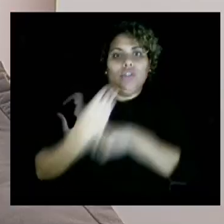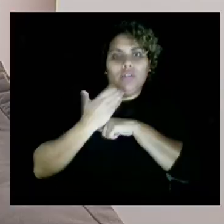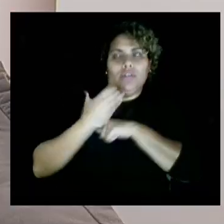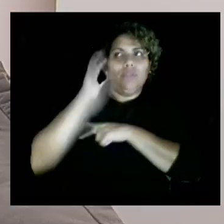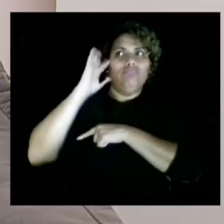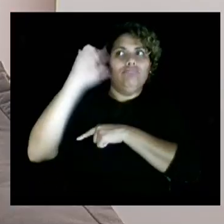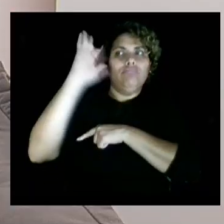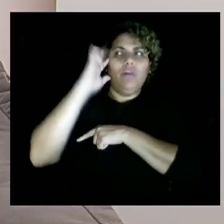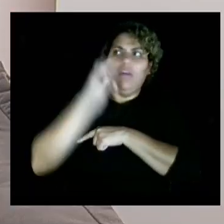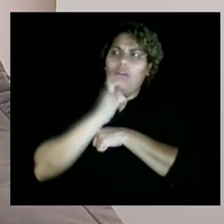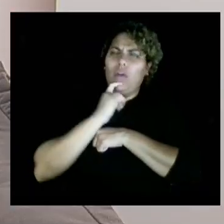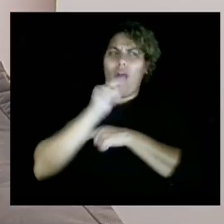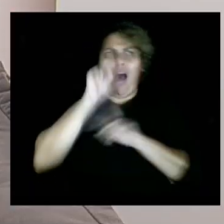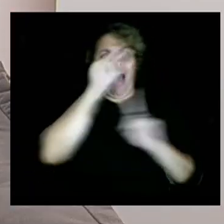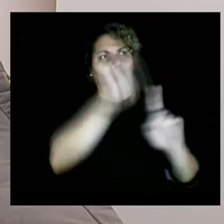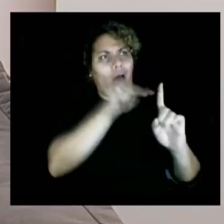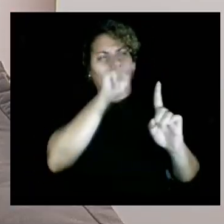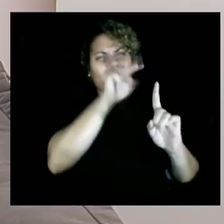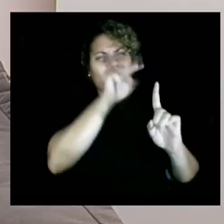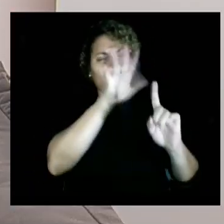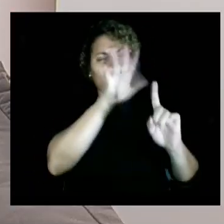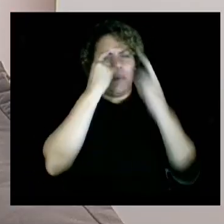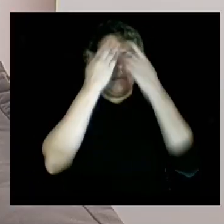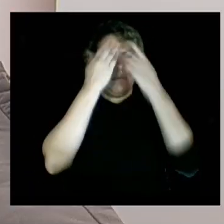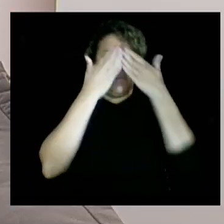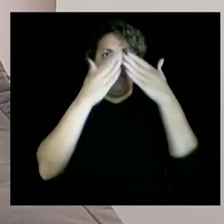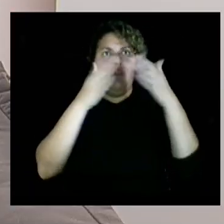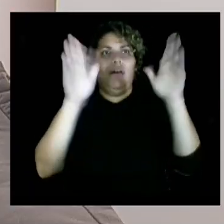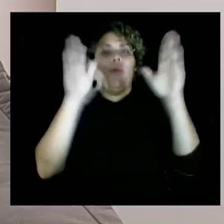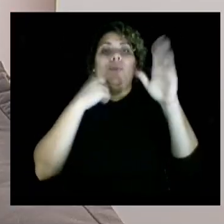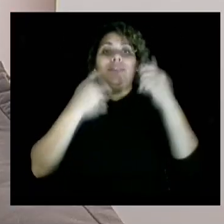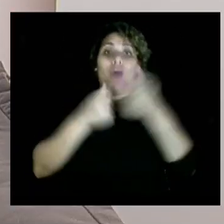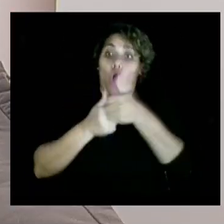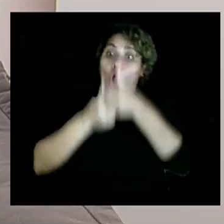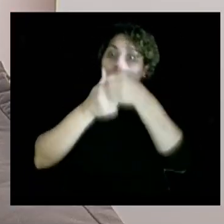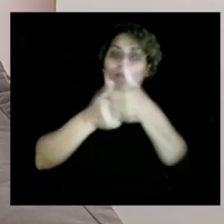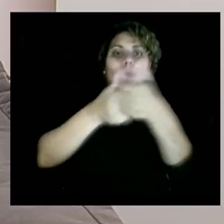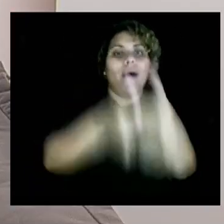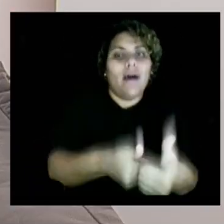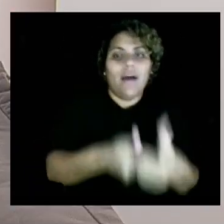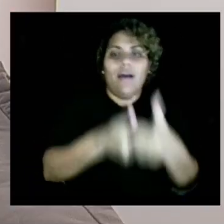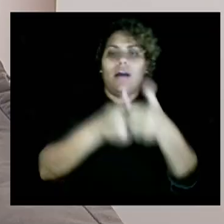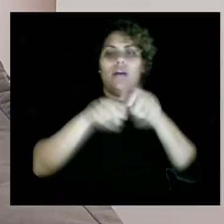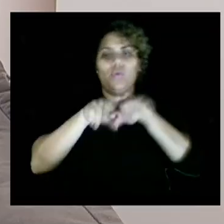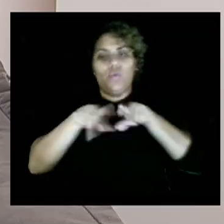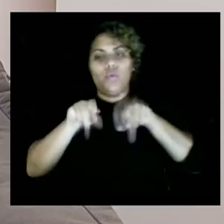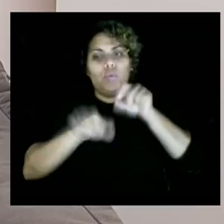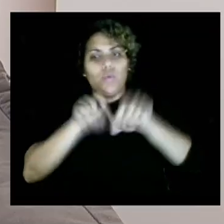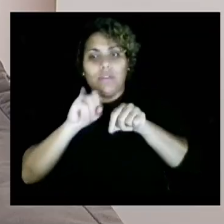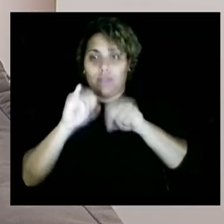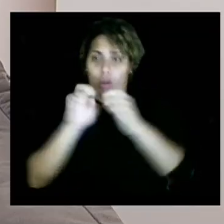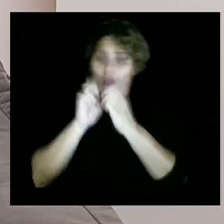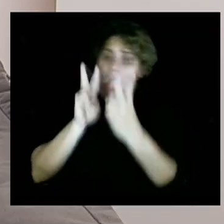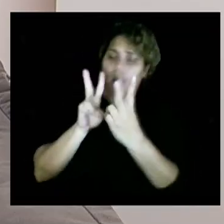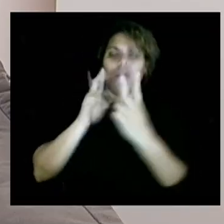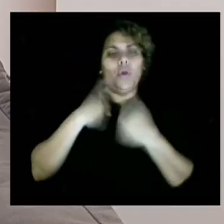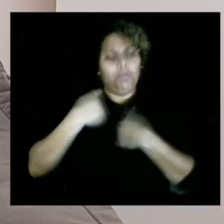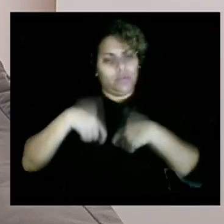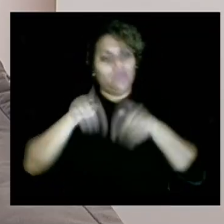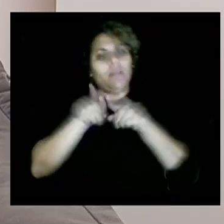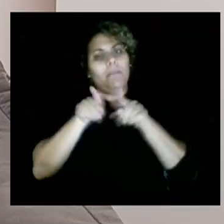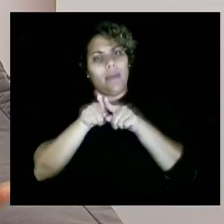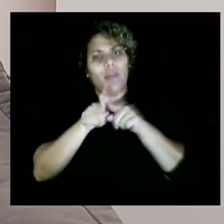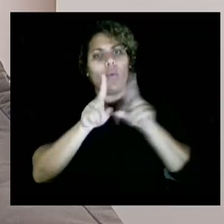aquilo dali eu falei assim, peraí, eu preciso acompanhar o que está acontecendo. Se está no online eu também preciso ir, né? Para aprender, para me